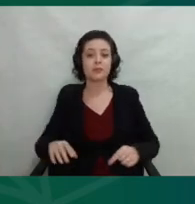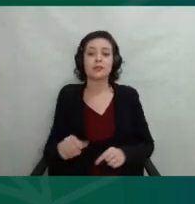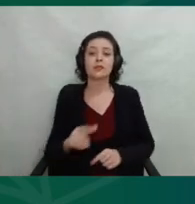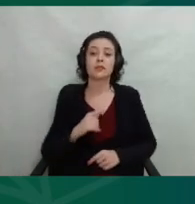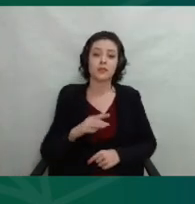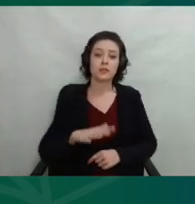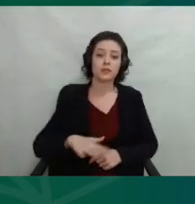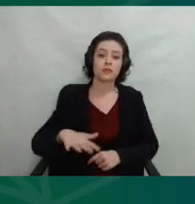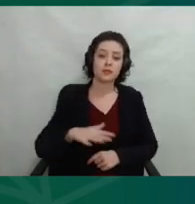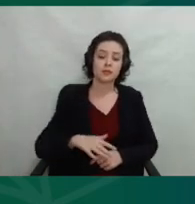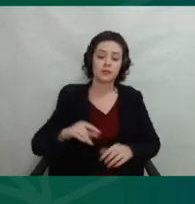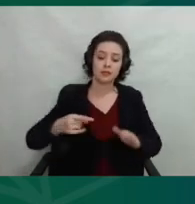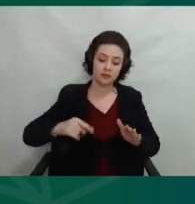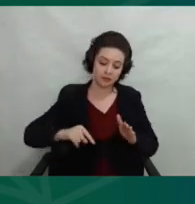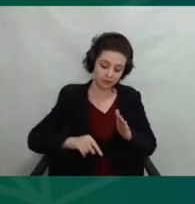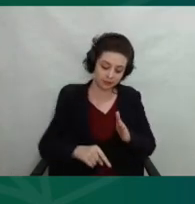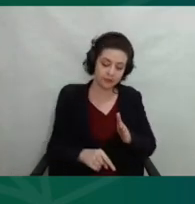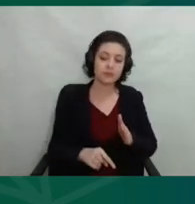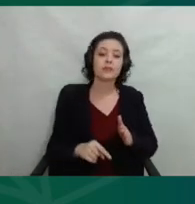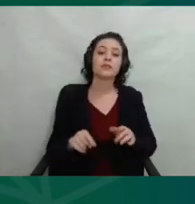onde nós começamos a estudar em